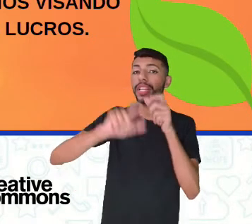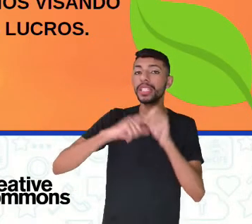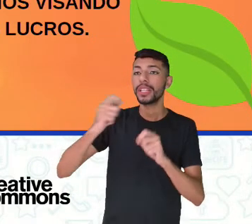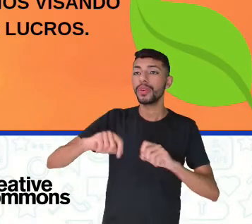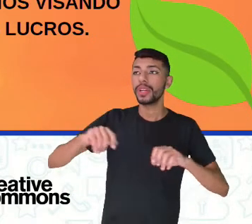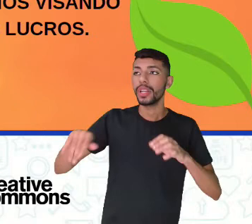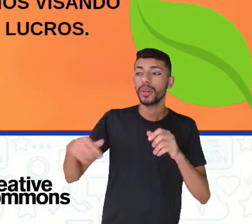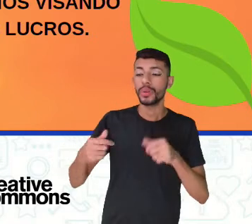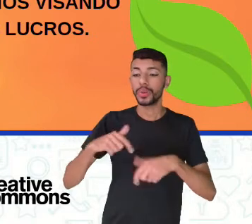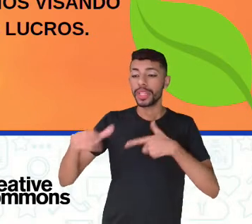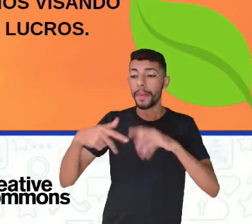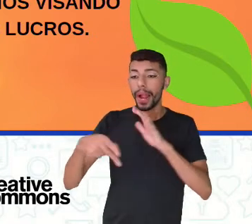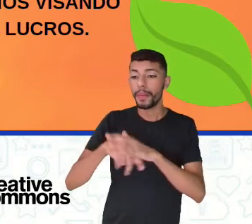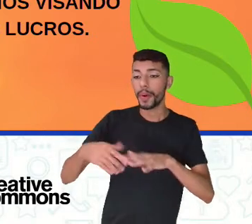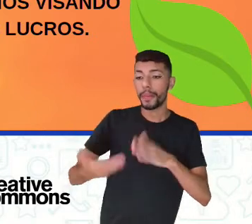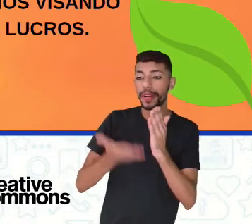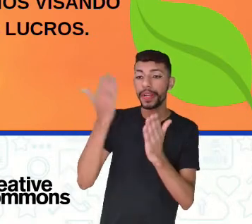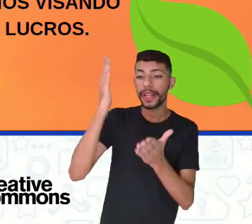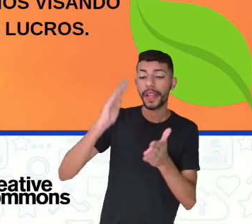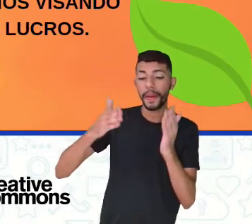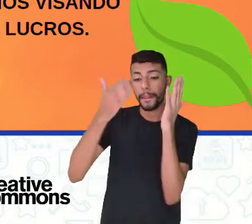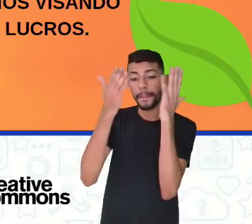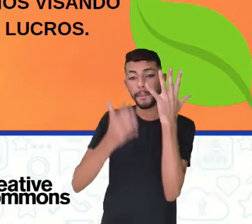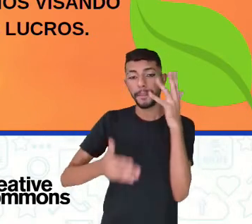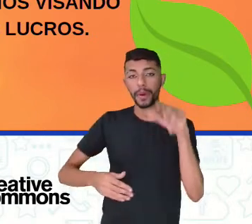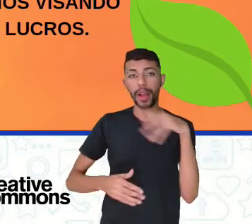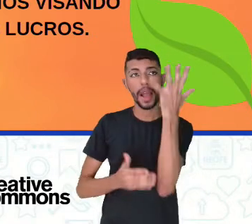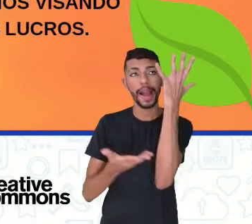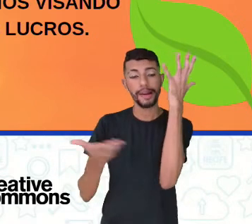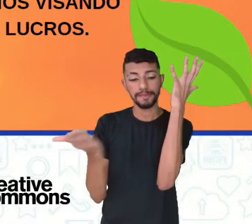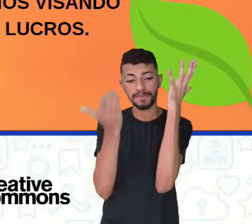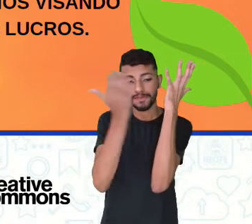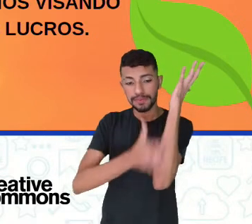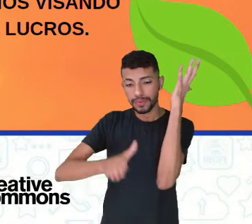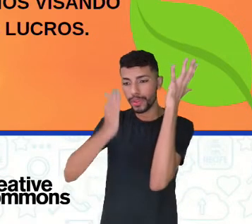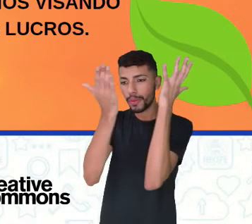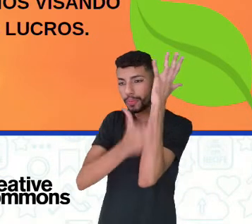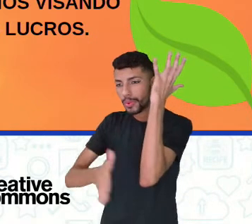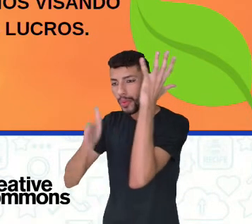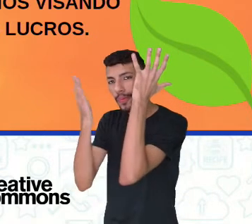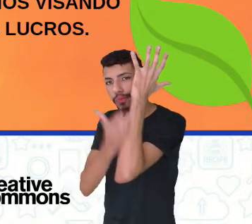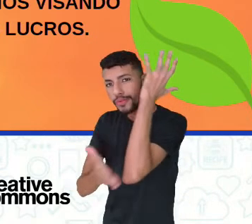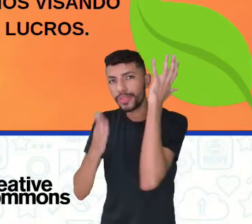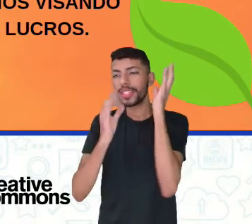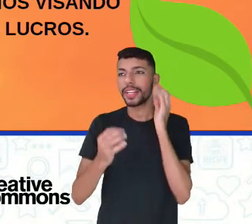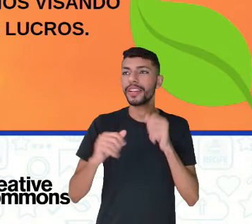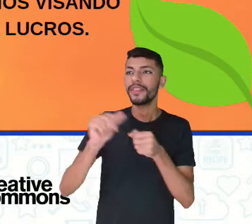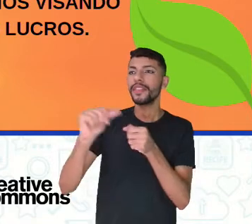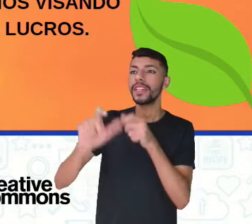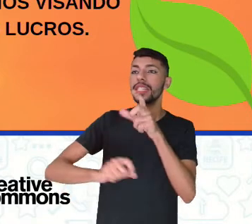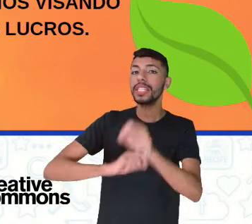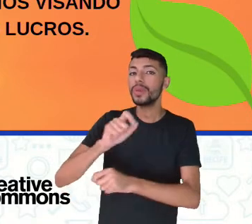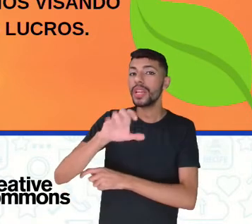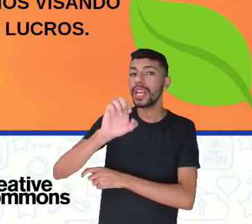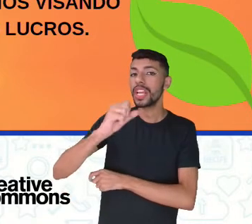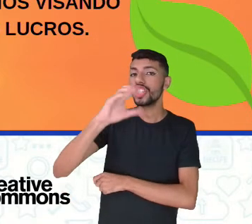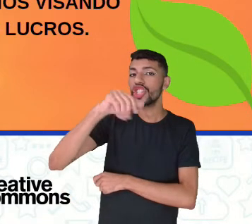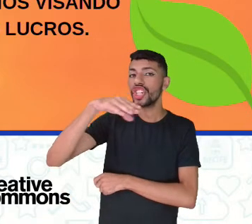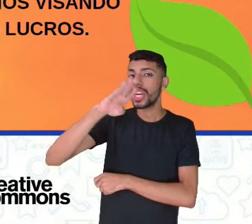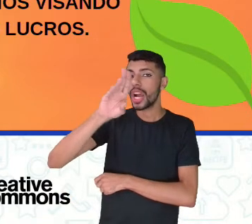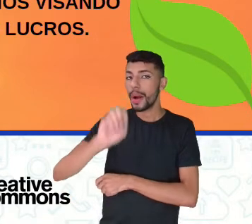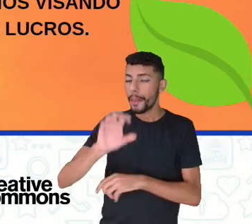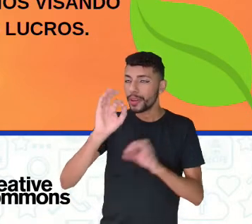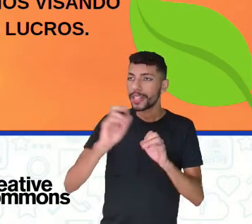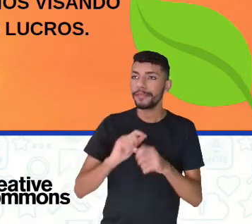do extrativismo, né, da madeira, fazendo o quê? Escambo, ou seja, eles iriam